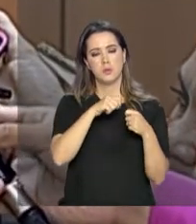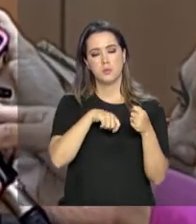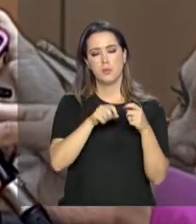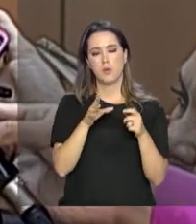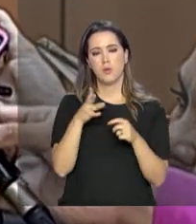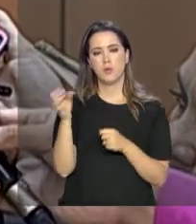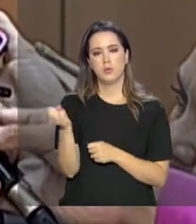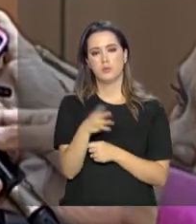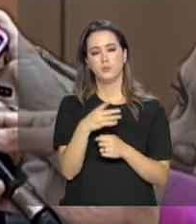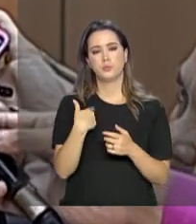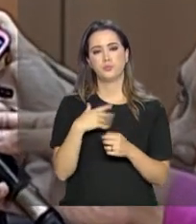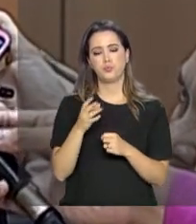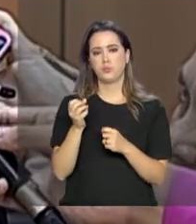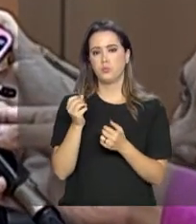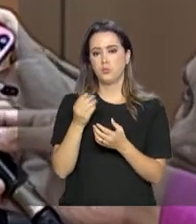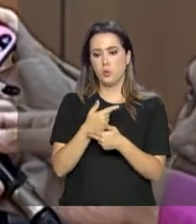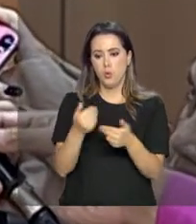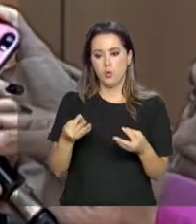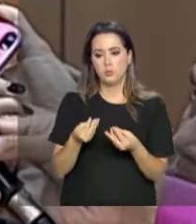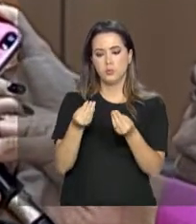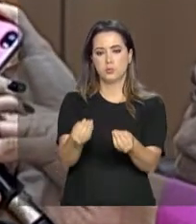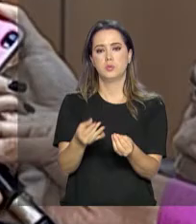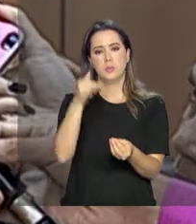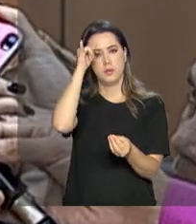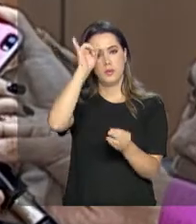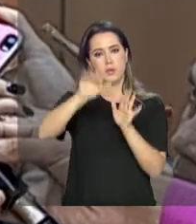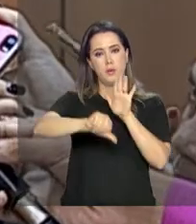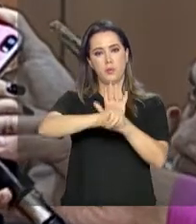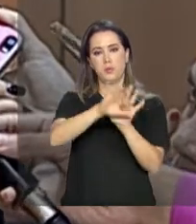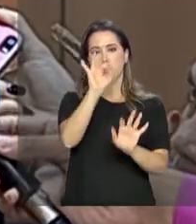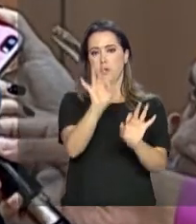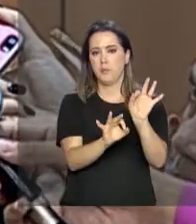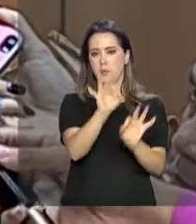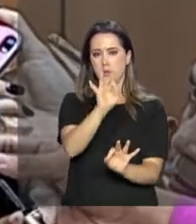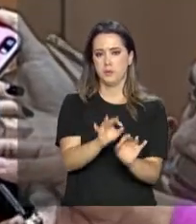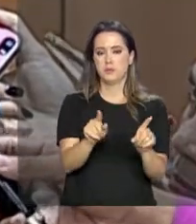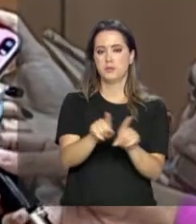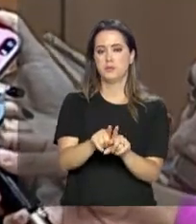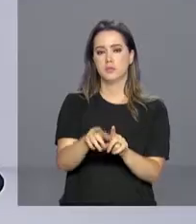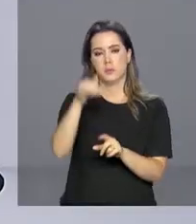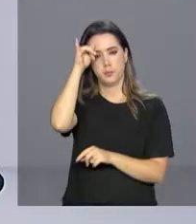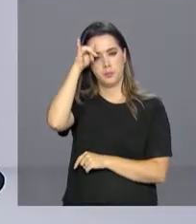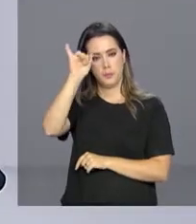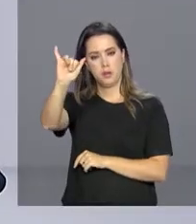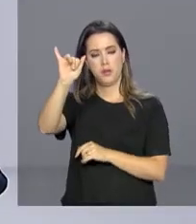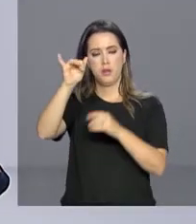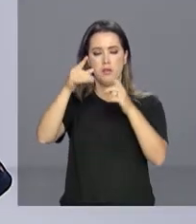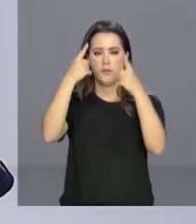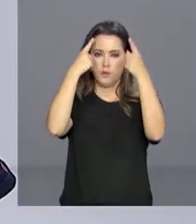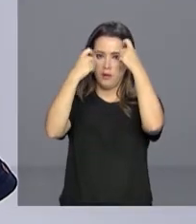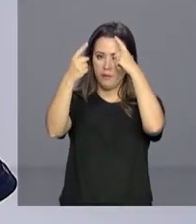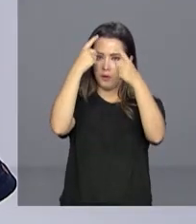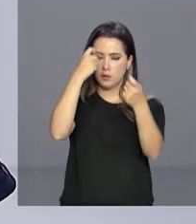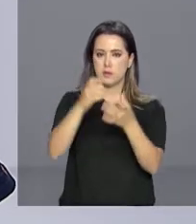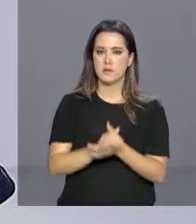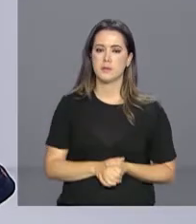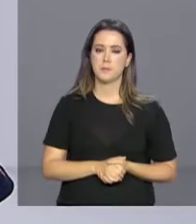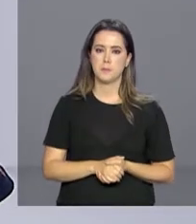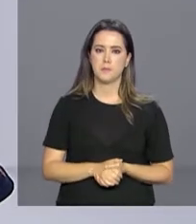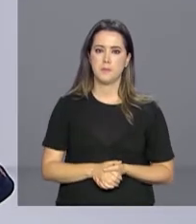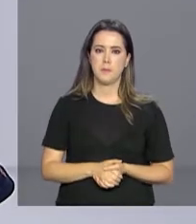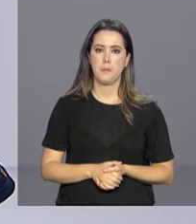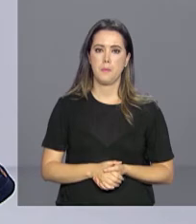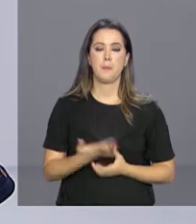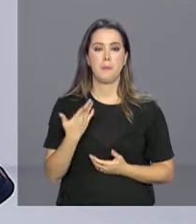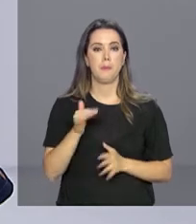nossas polícias para o combate ao crime organizado e também a violência o edital de licitação das